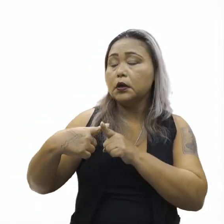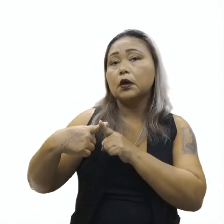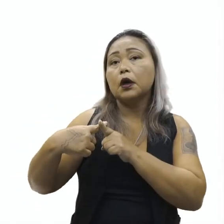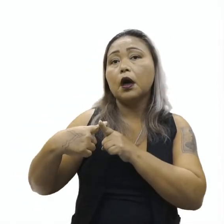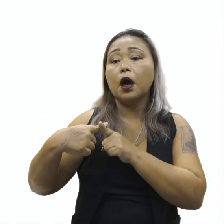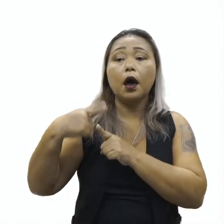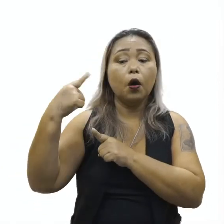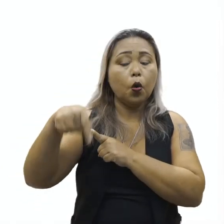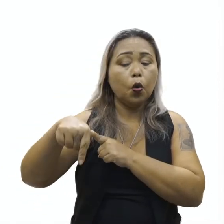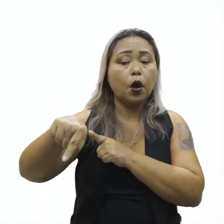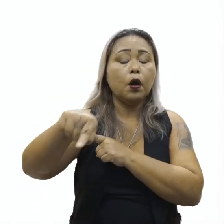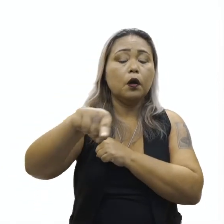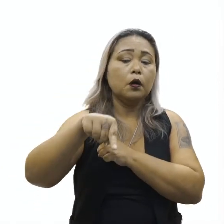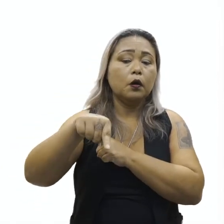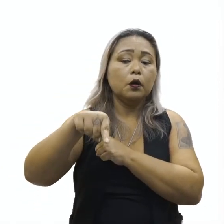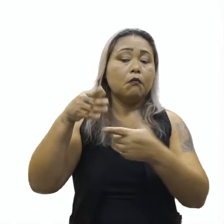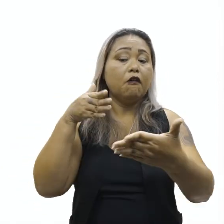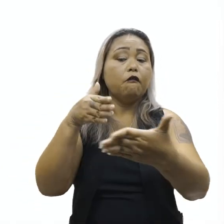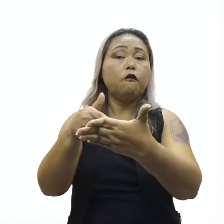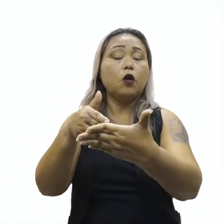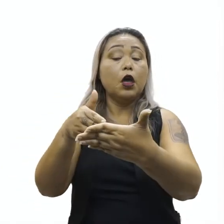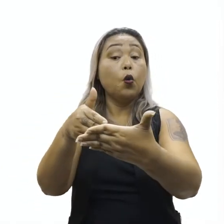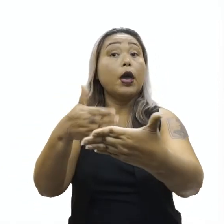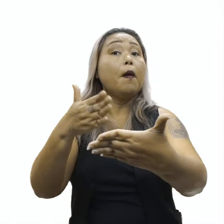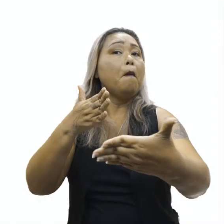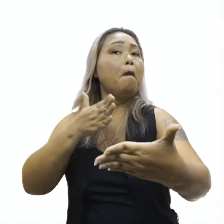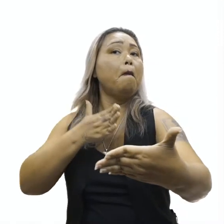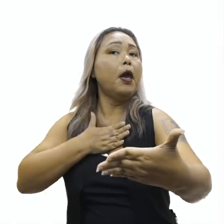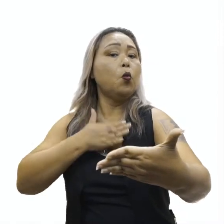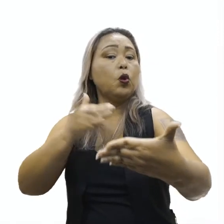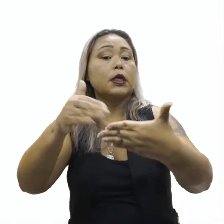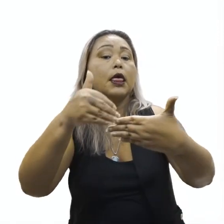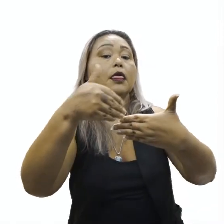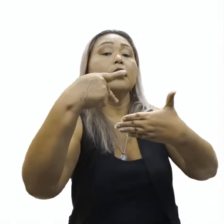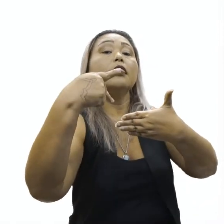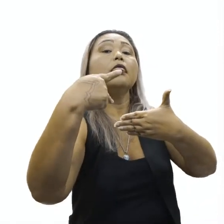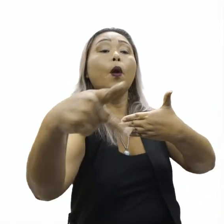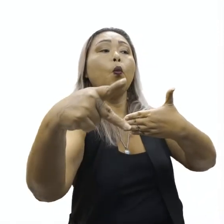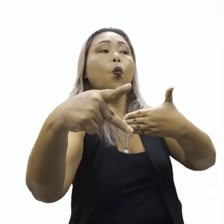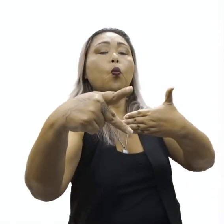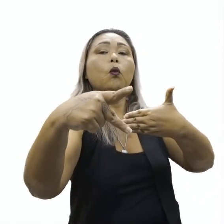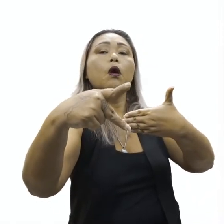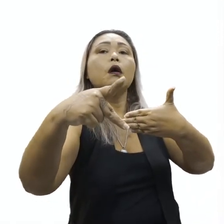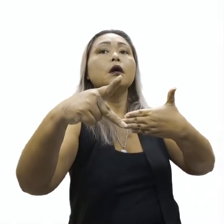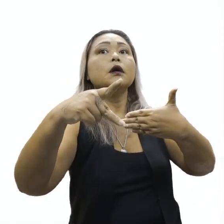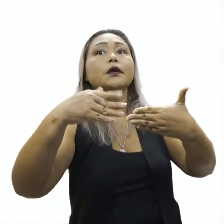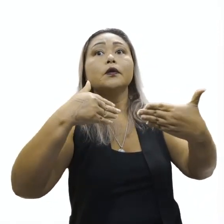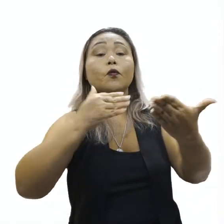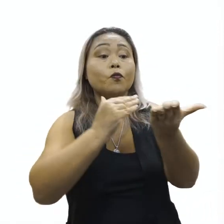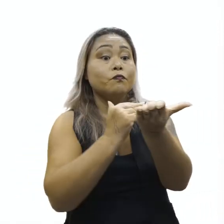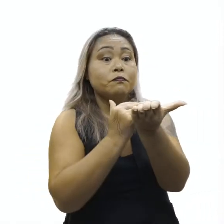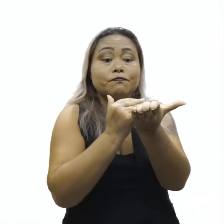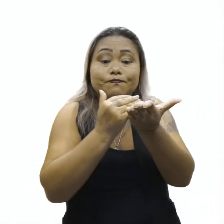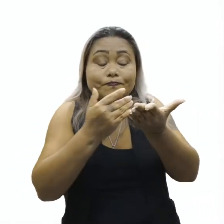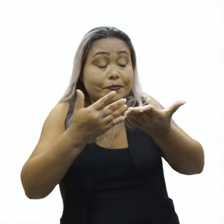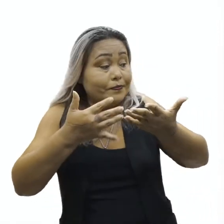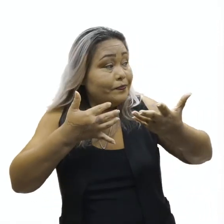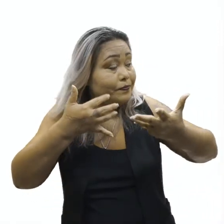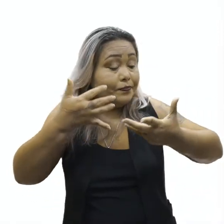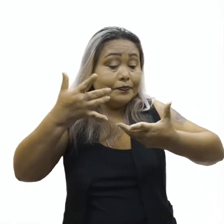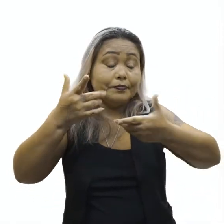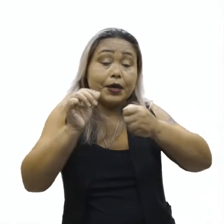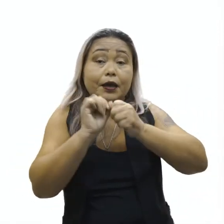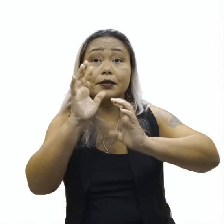coloca ali uma fronteira, isso aqui é meu, isso aqui é seu, começa toda a briga no mundo. Olha só o pensamento